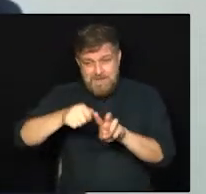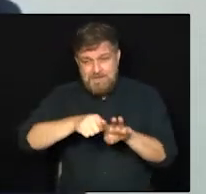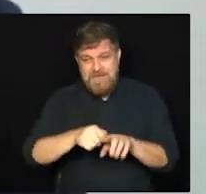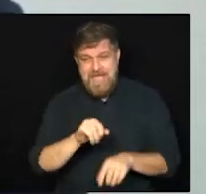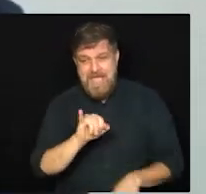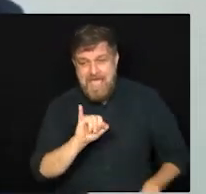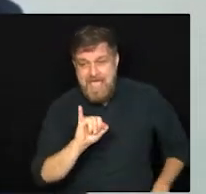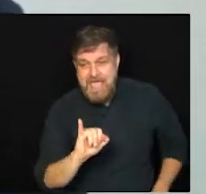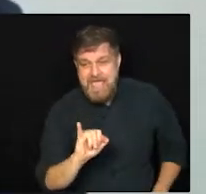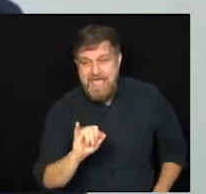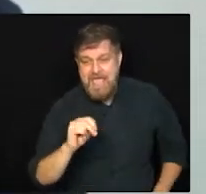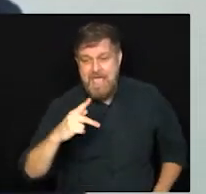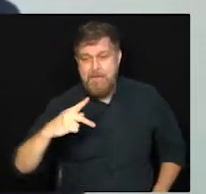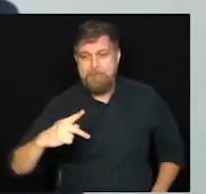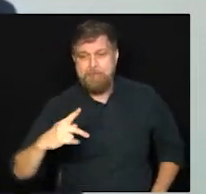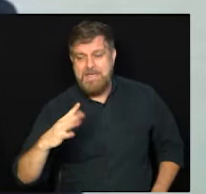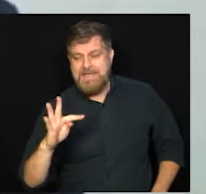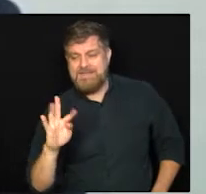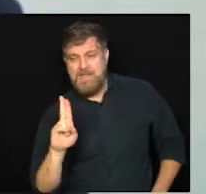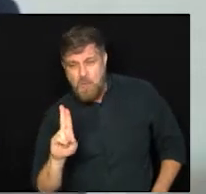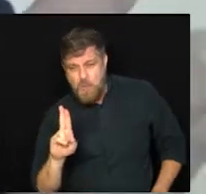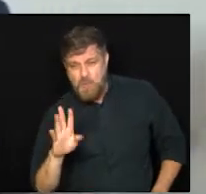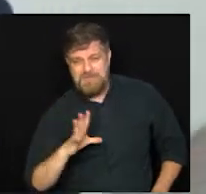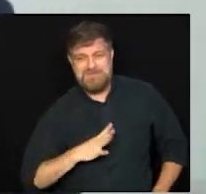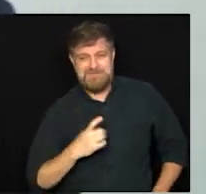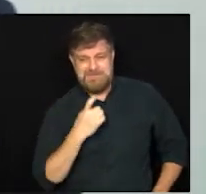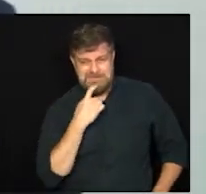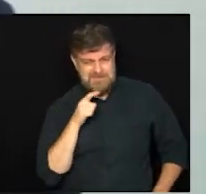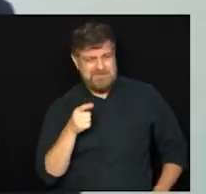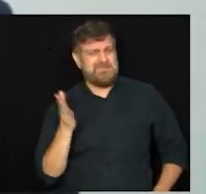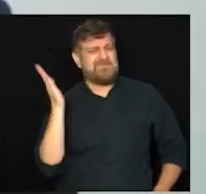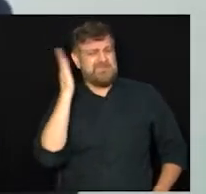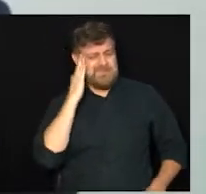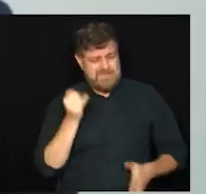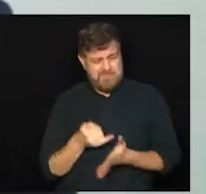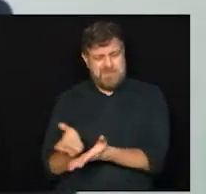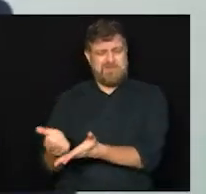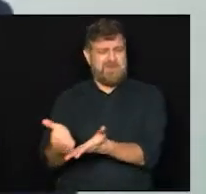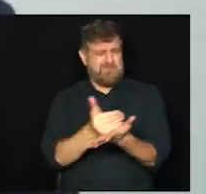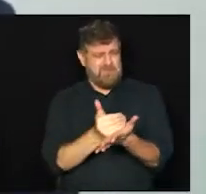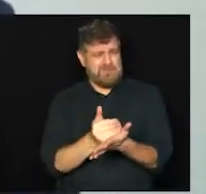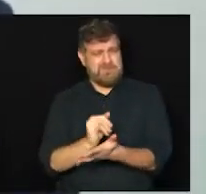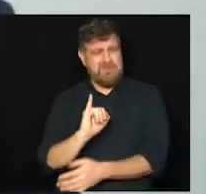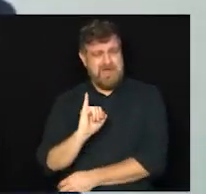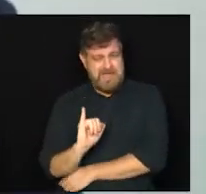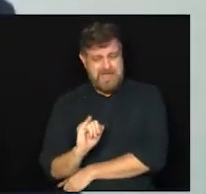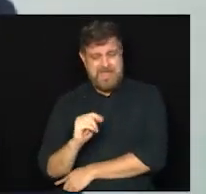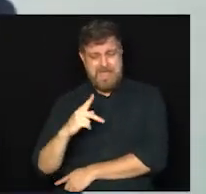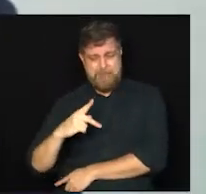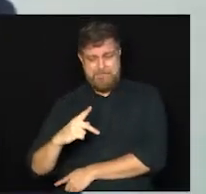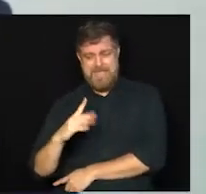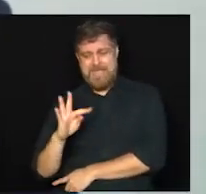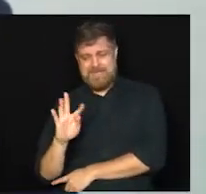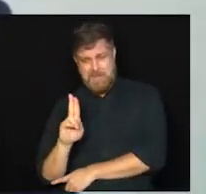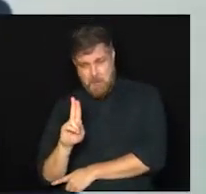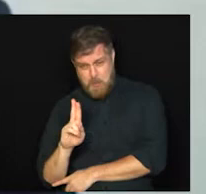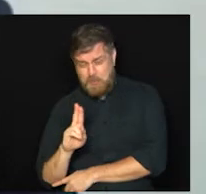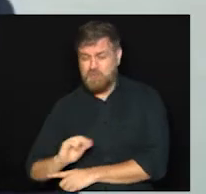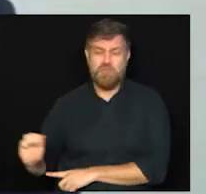IPTU de Campinas, né, os senhores sabem, né, é um IPTU caro, né, essa é a